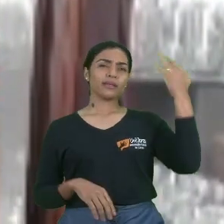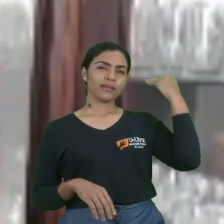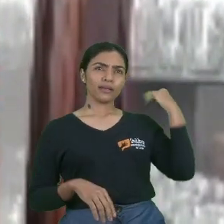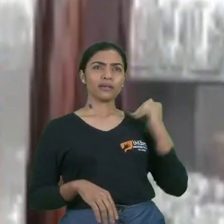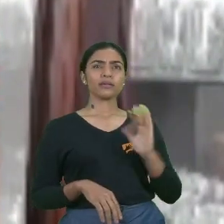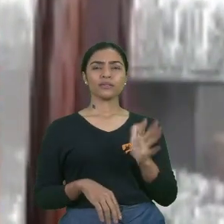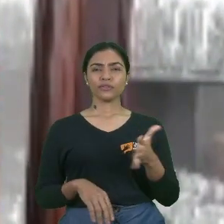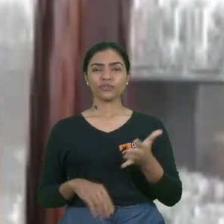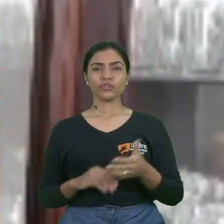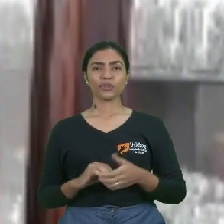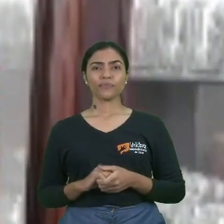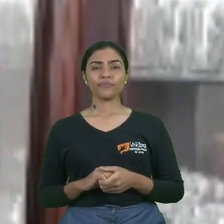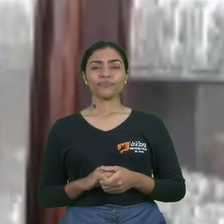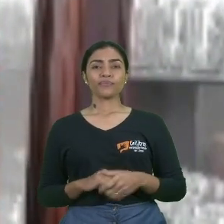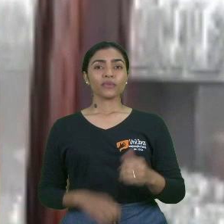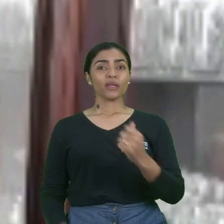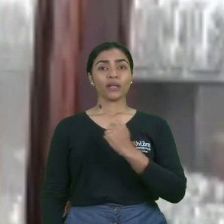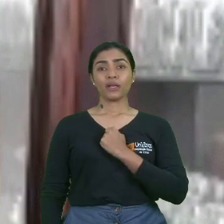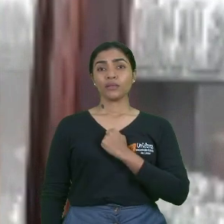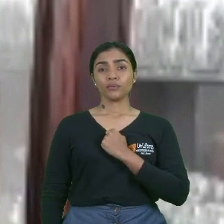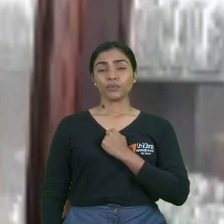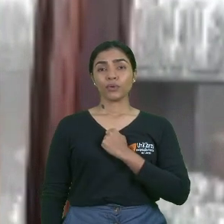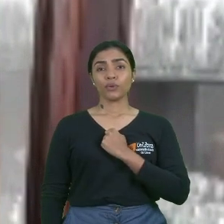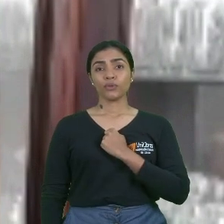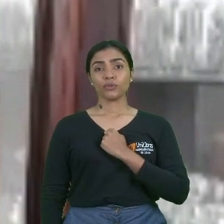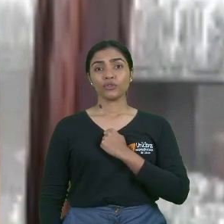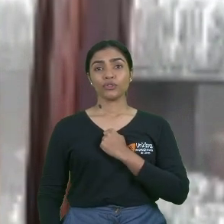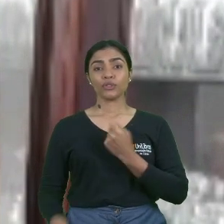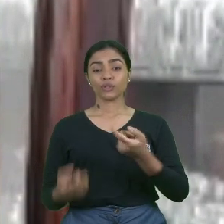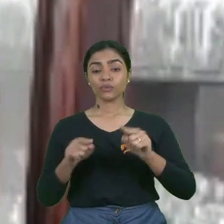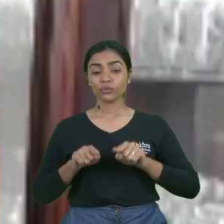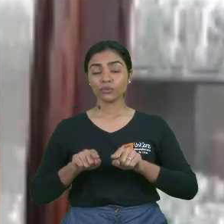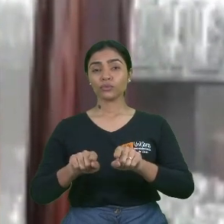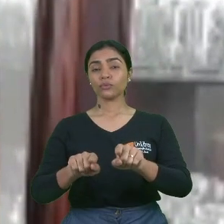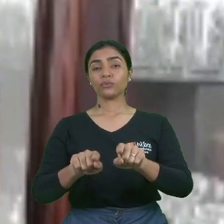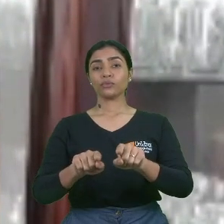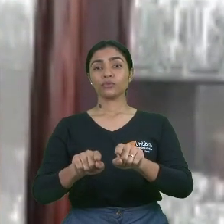elas muito tempo e